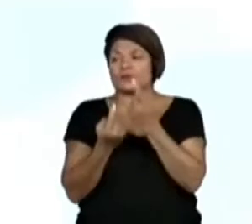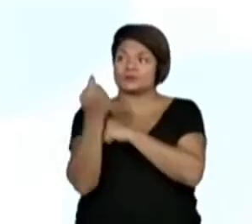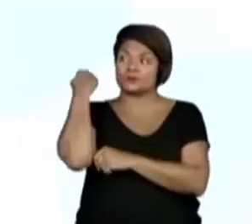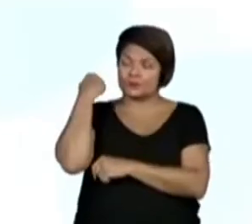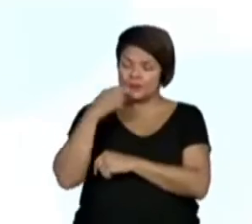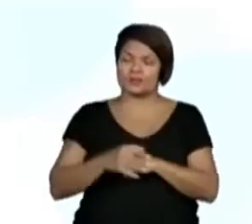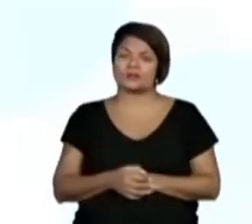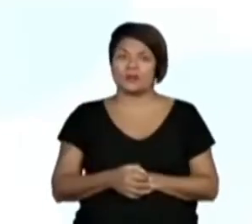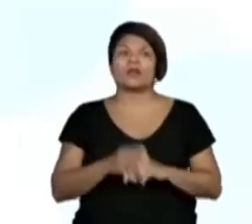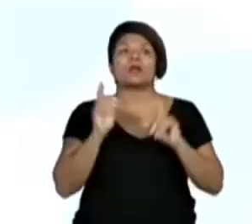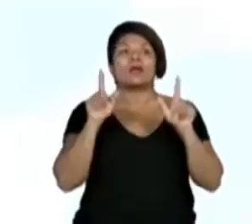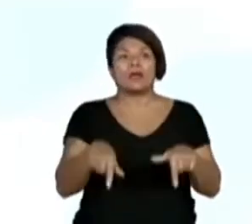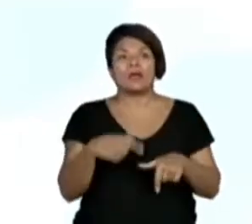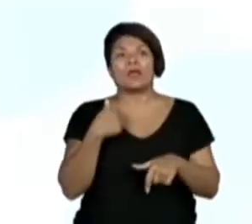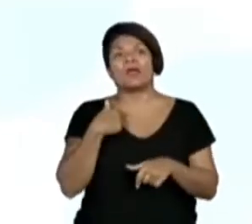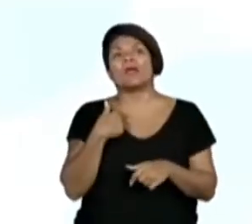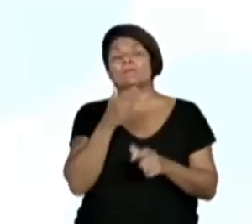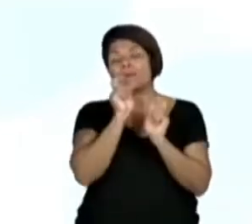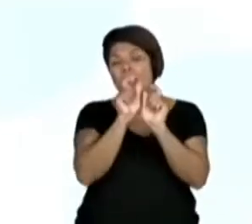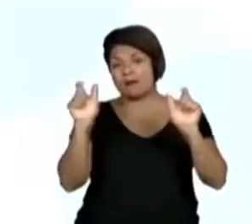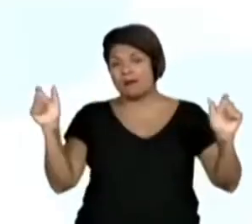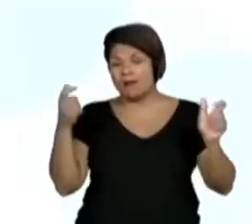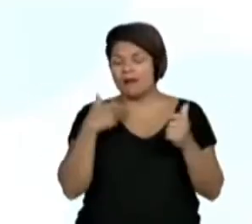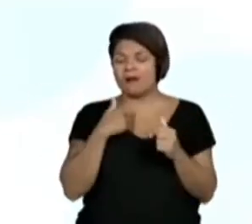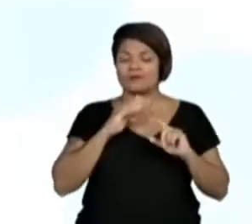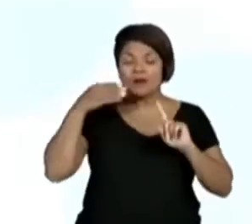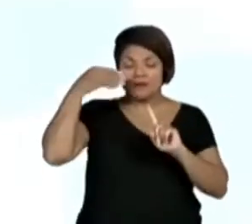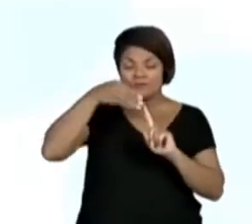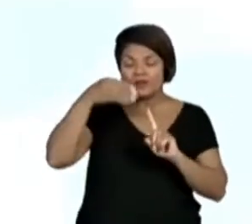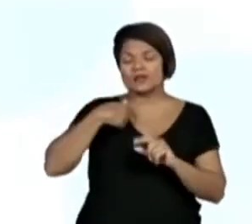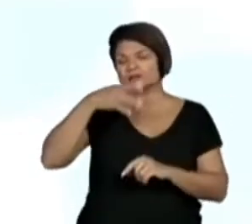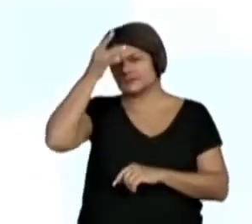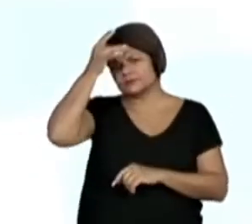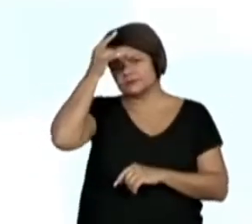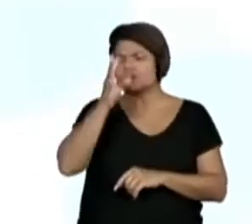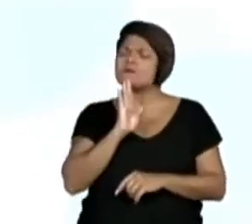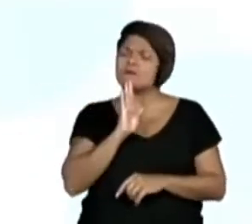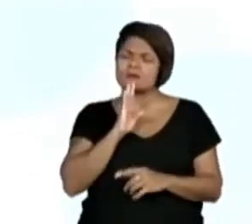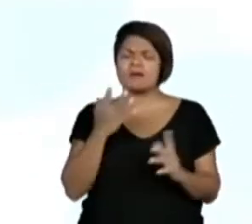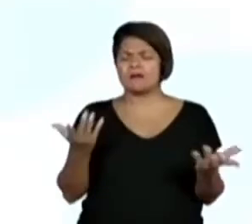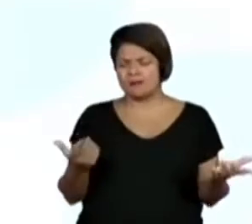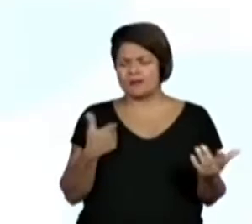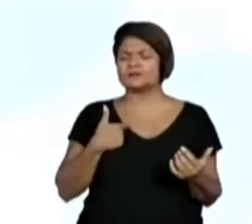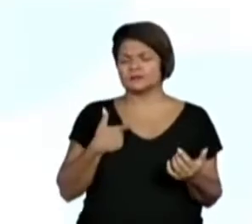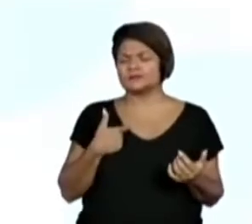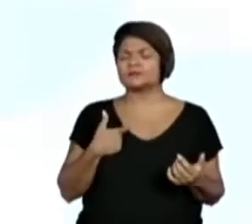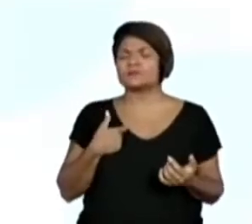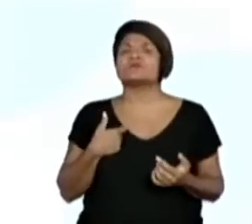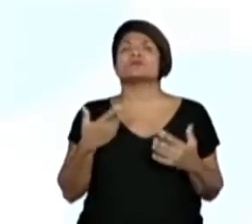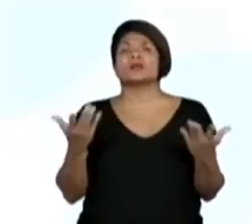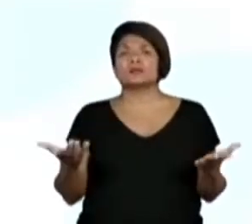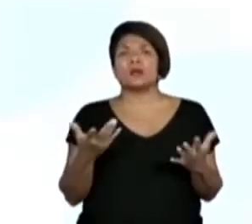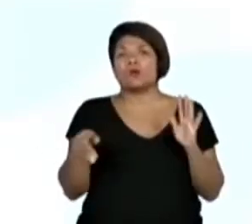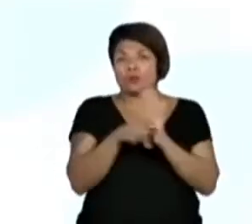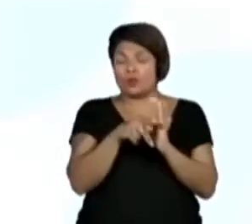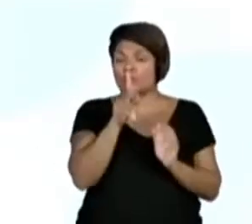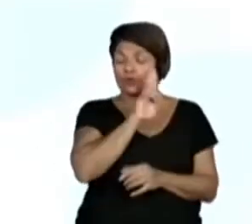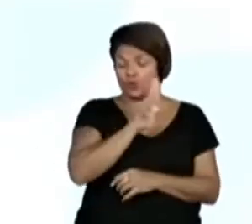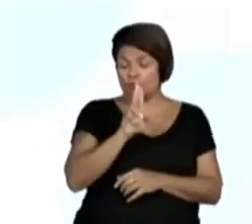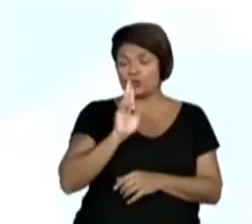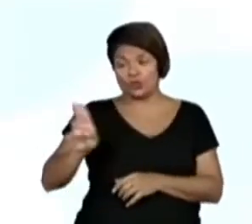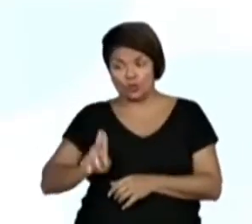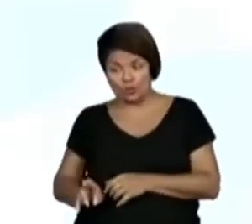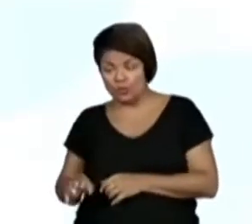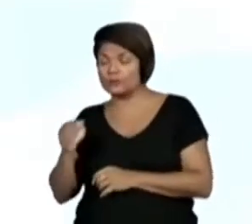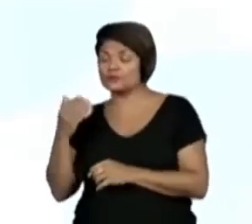ler palavras tomando como referências palavras conhecidas e ou memorizadas, estáveis, com o próprio nome e o nome de